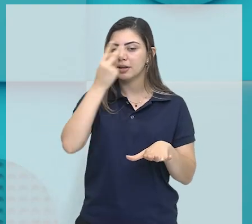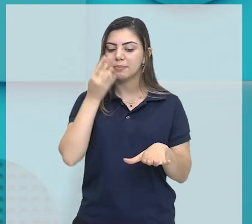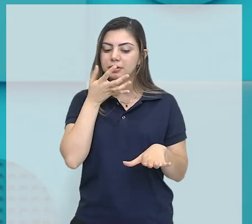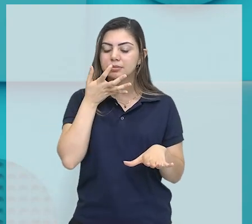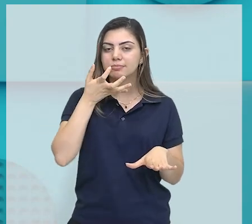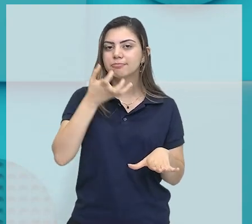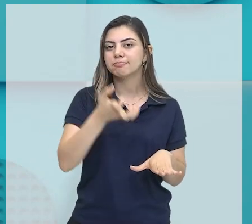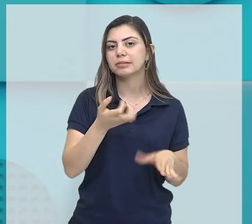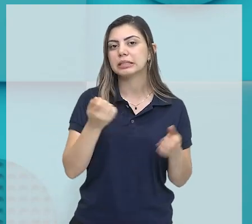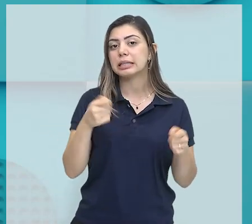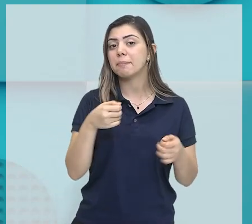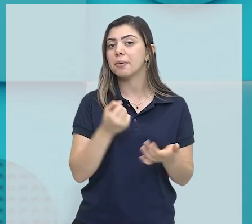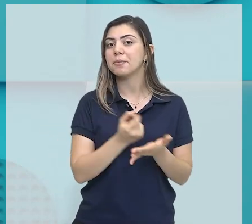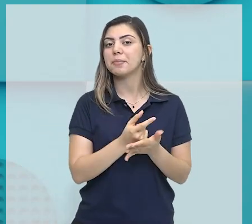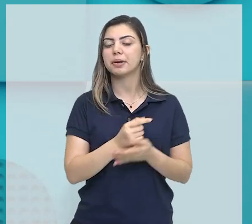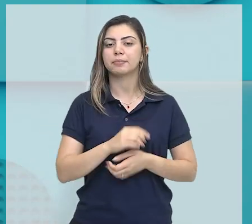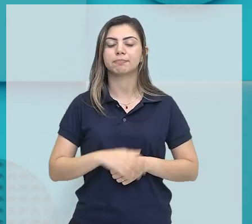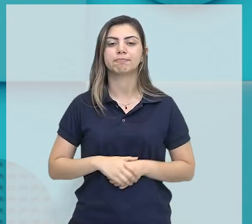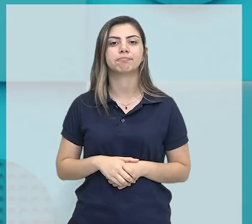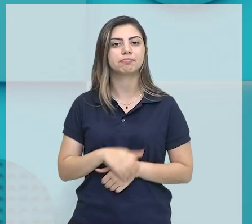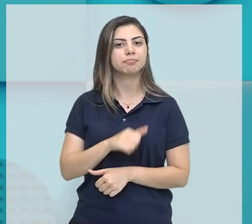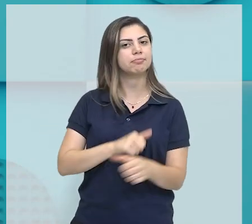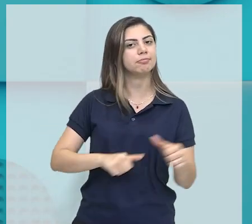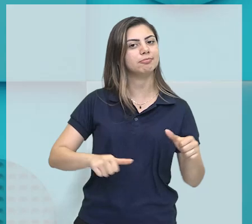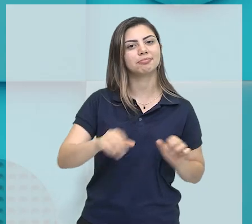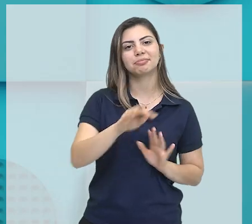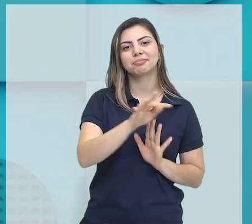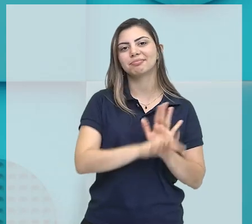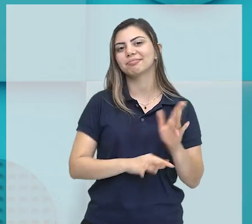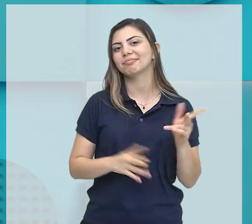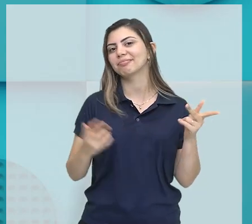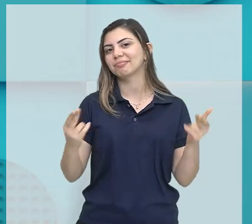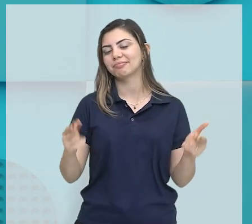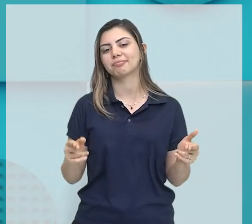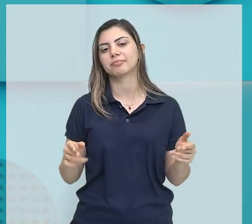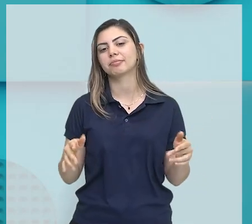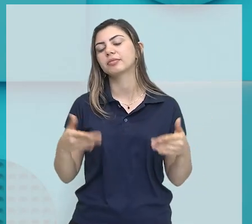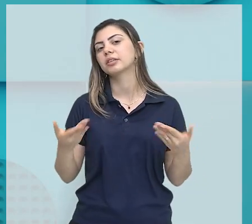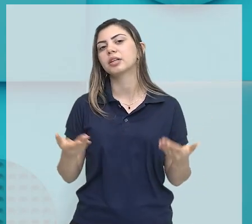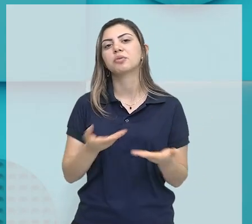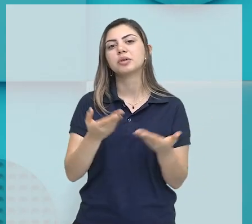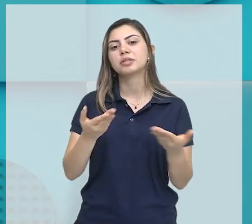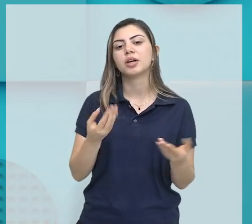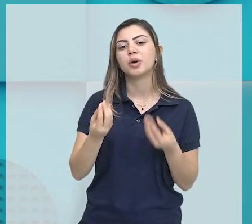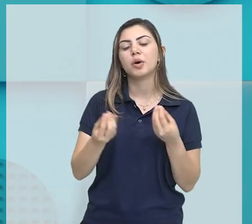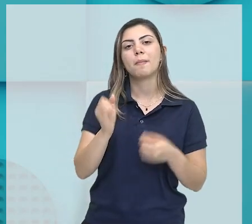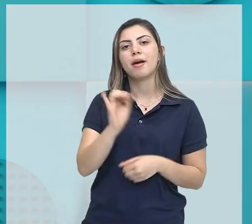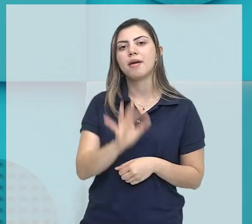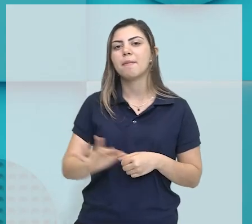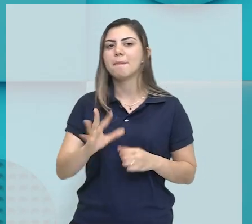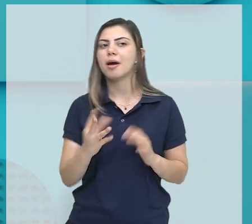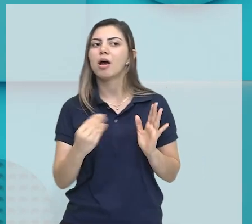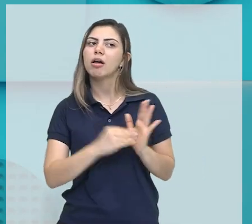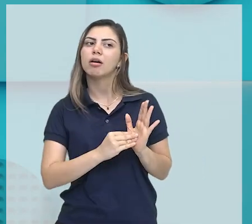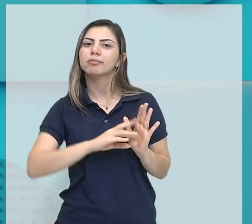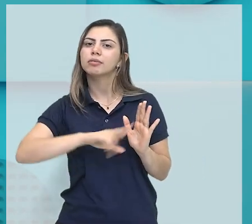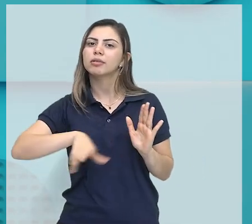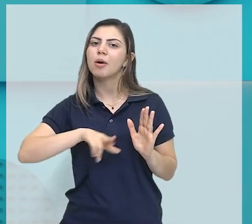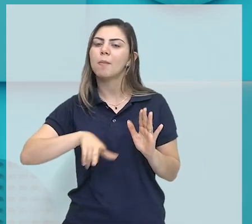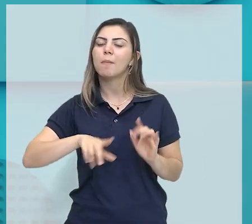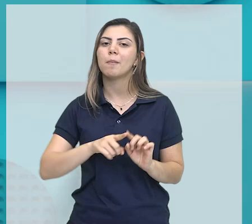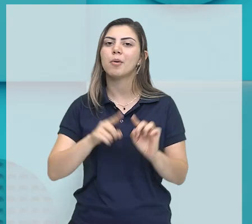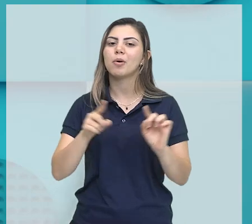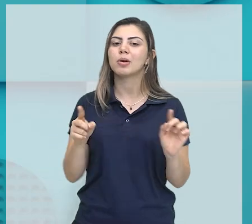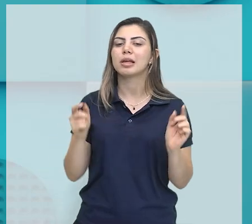do comprador. No texto, né, é a mesma coisa, você não vai pôr a imagem, mas você vai colocar